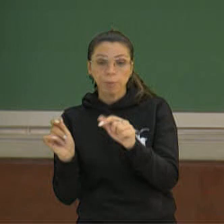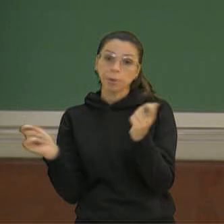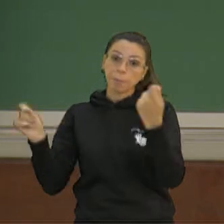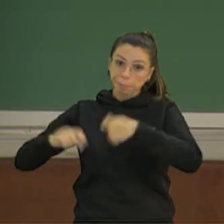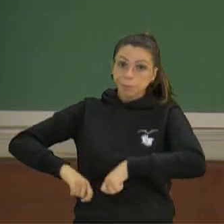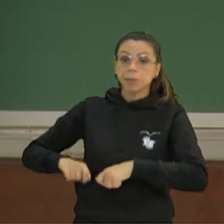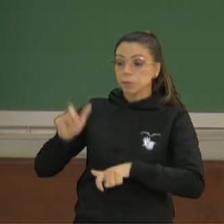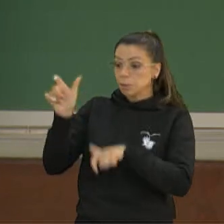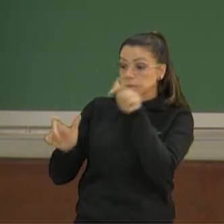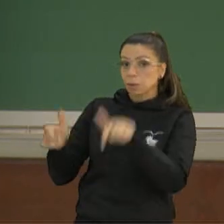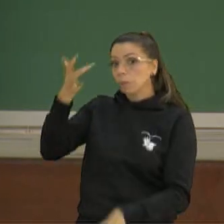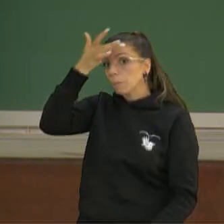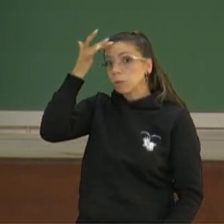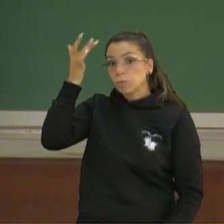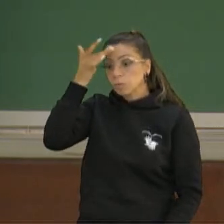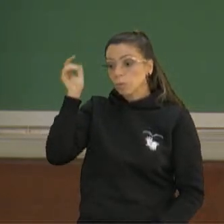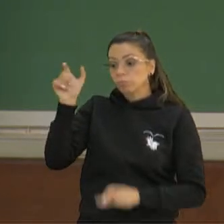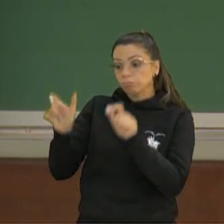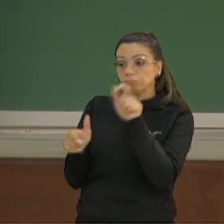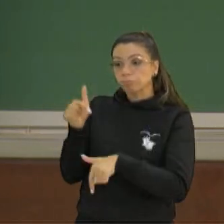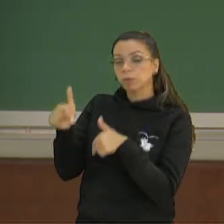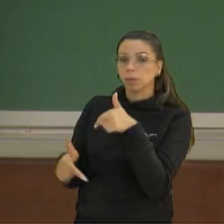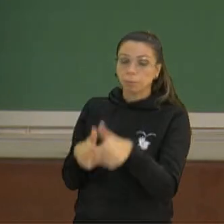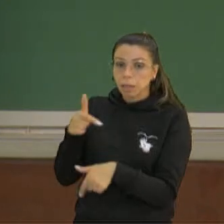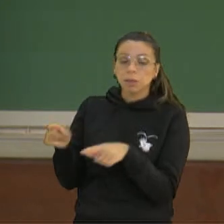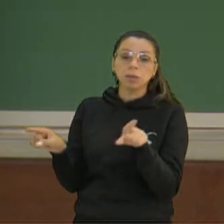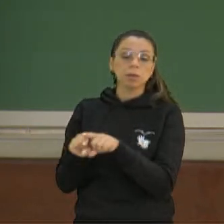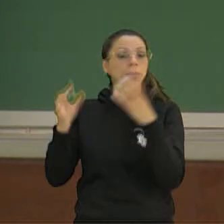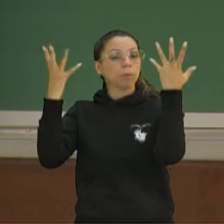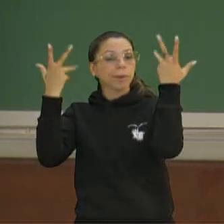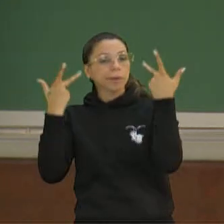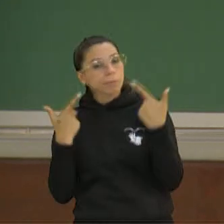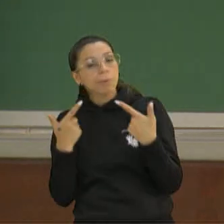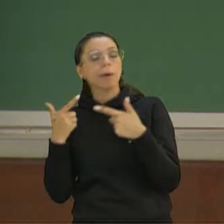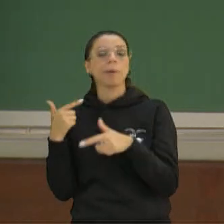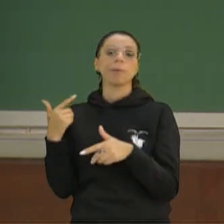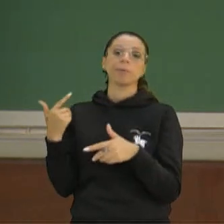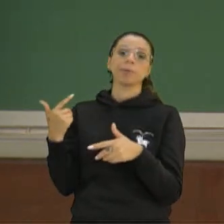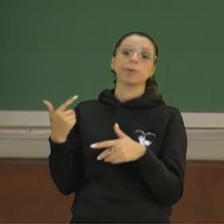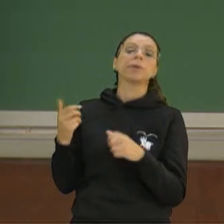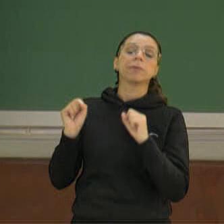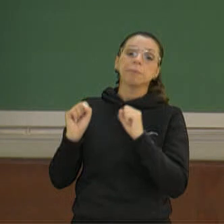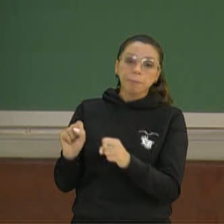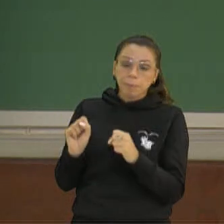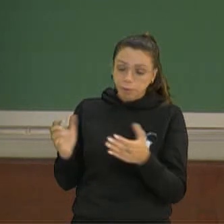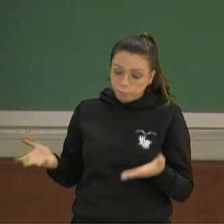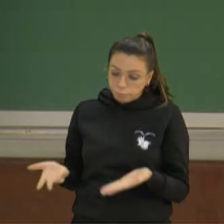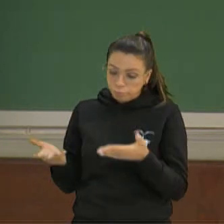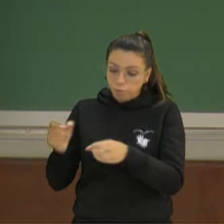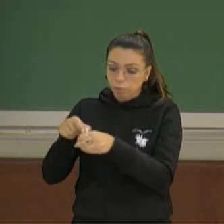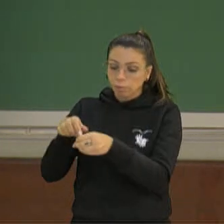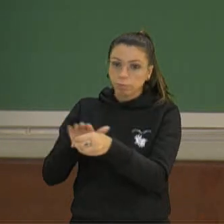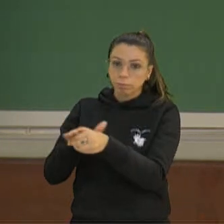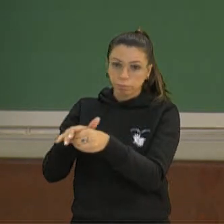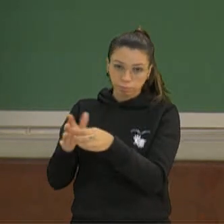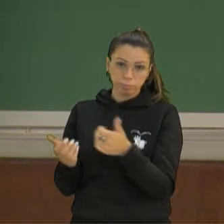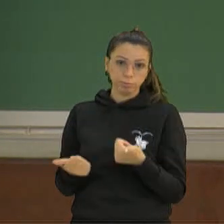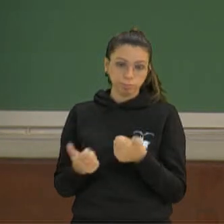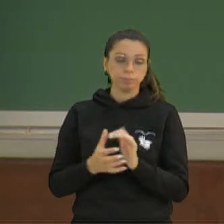mão de obra do homem, da força de trabalho do animal, né? Enfim, para que possa produzir na agricultura